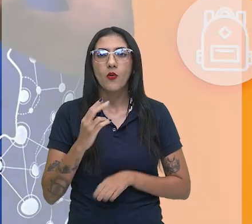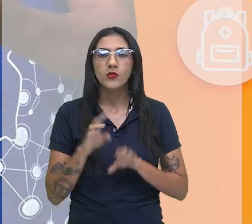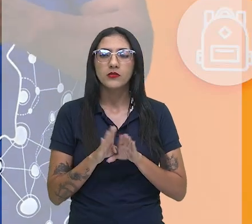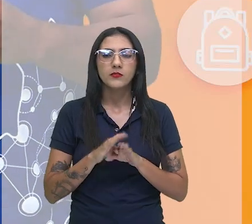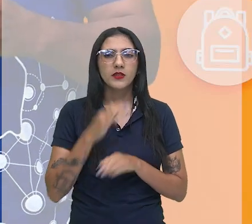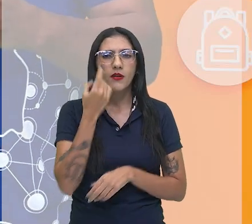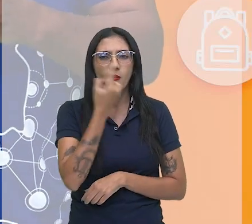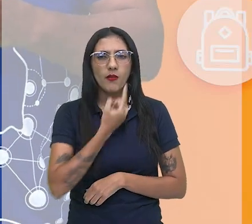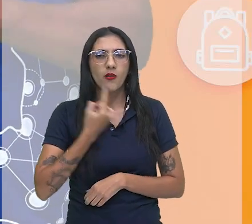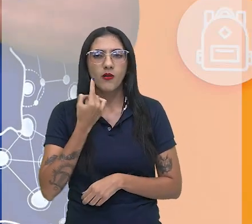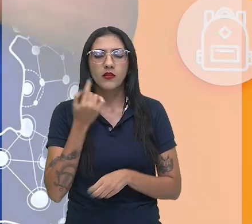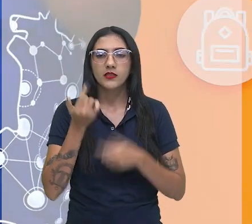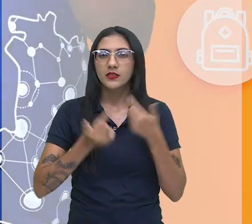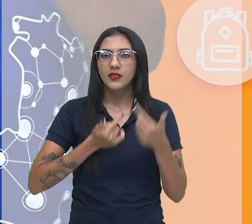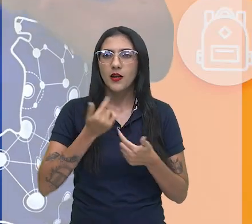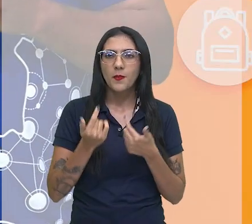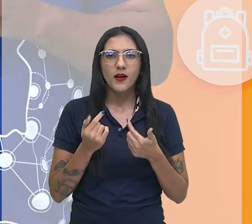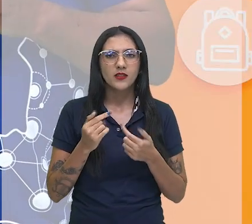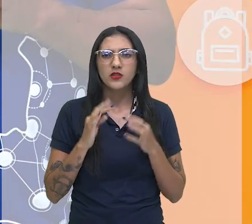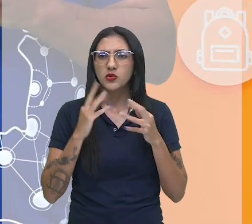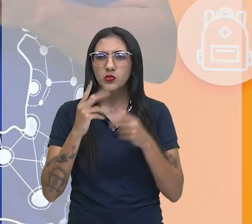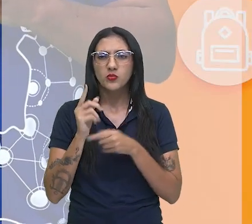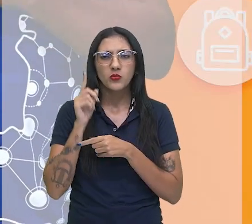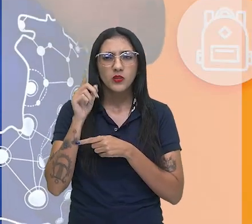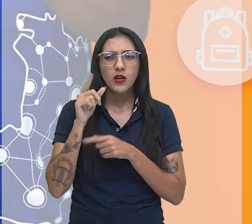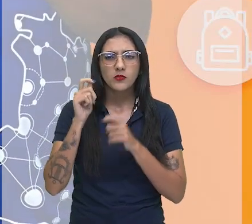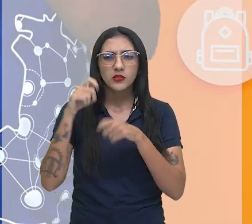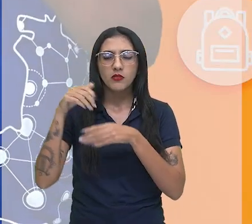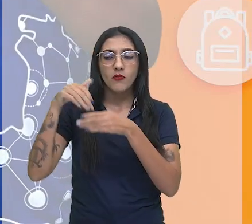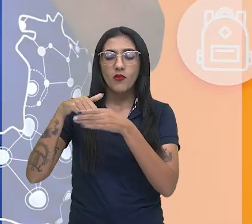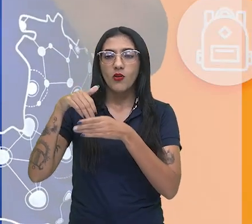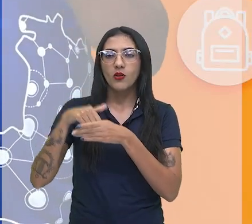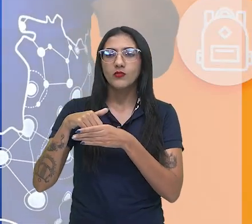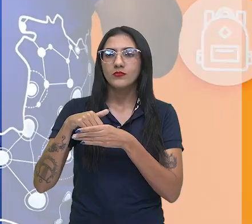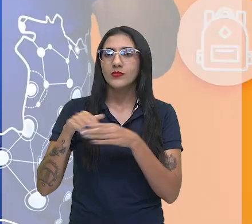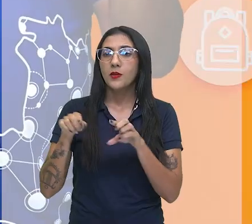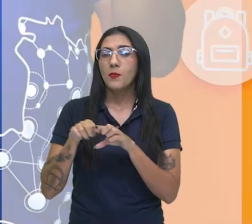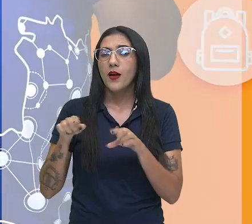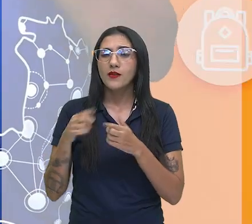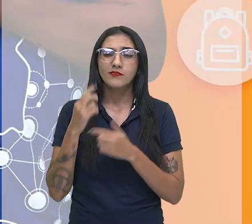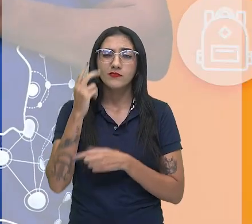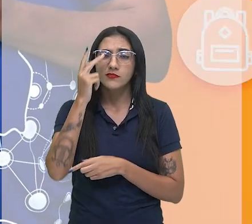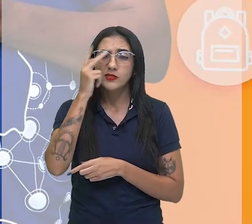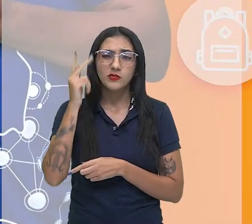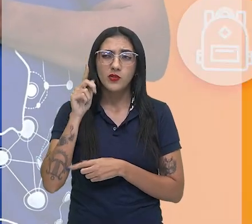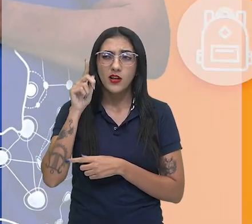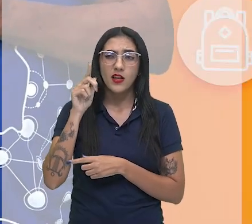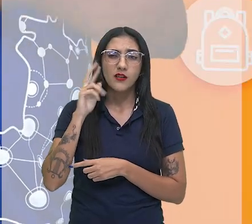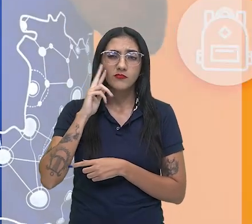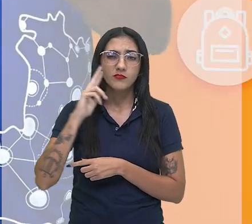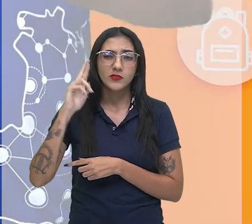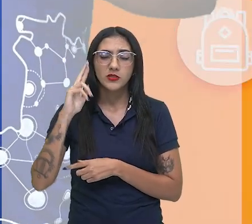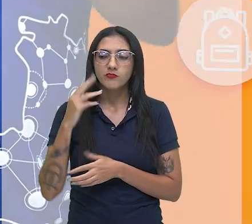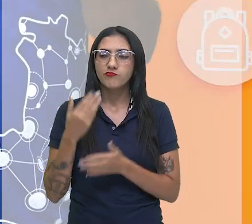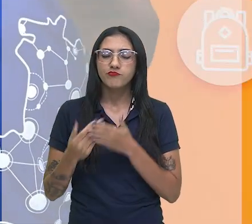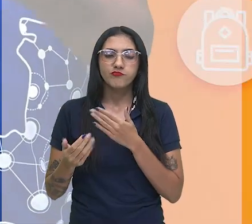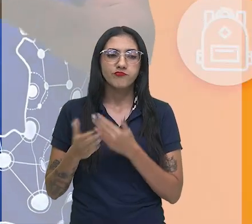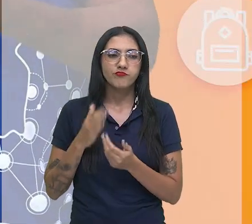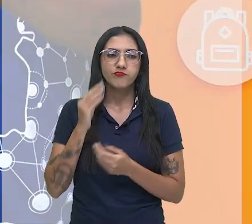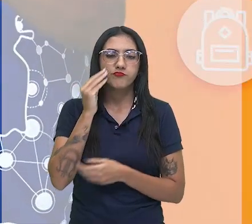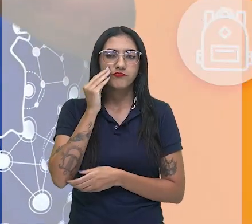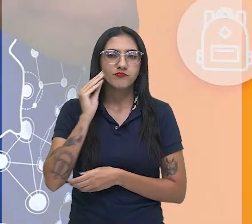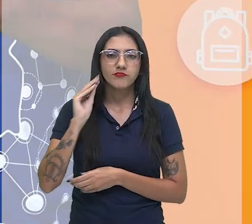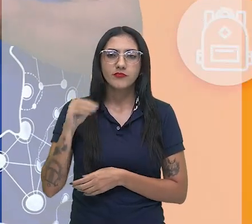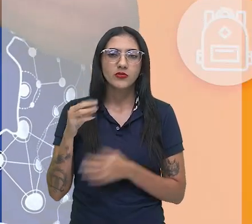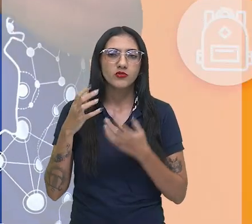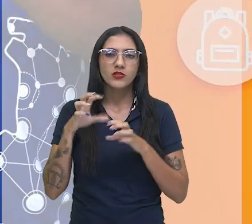horária de trabalho, está tudo lá para ser votado, né? Mas ninguém, né? Ninguém ouve, ninguém procura